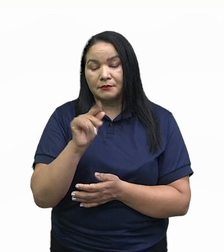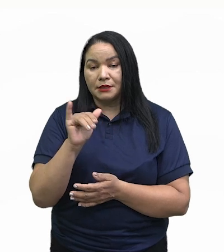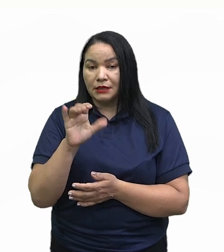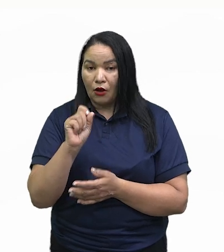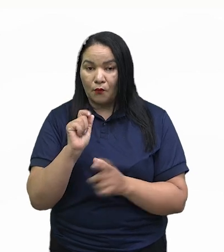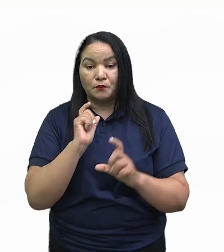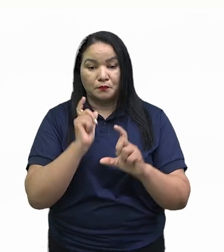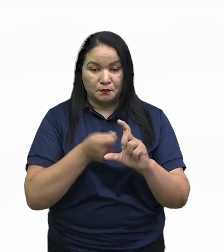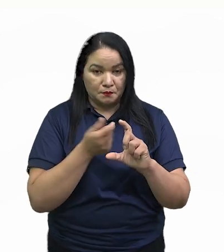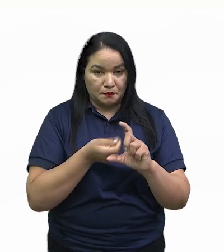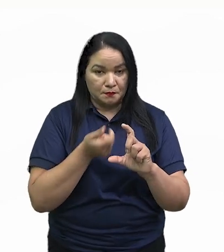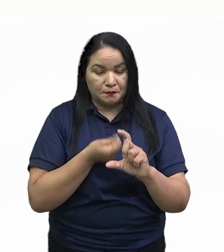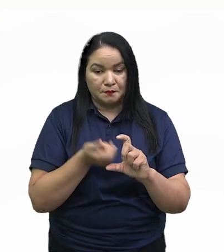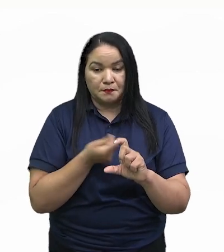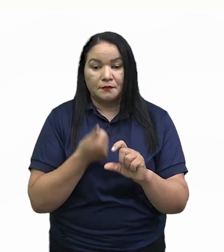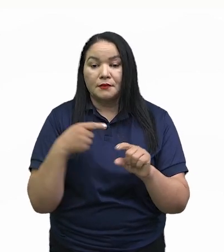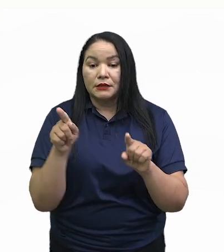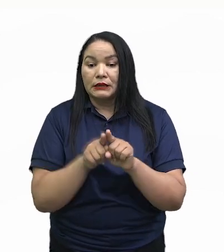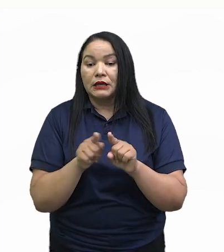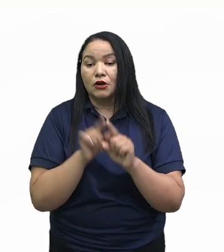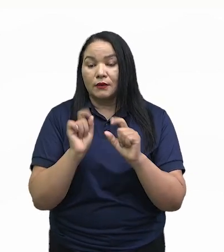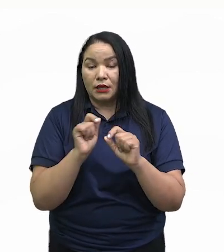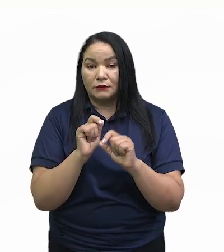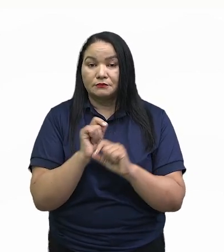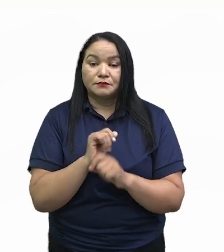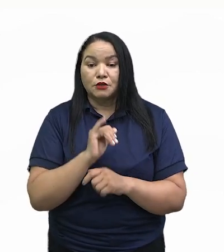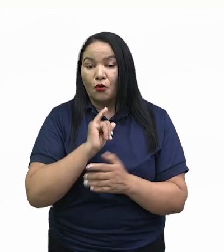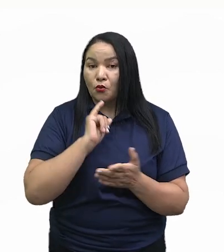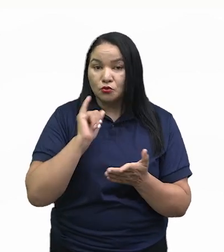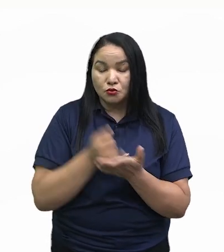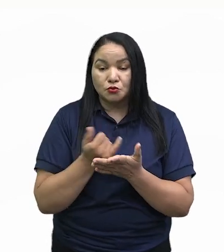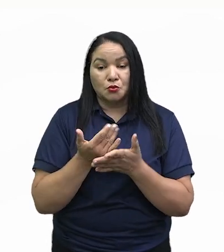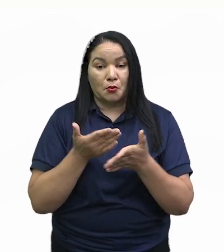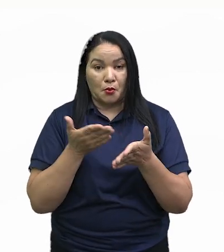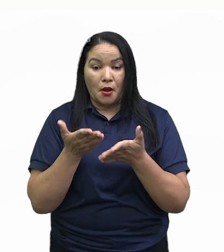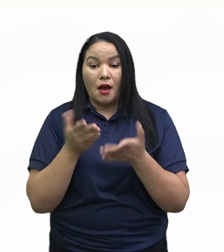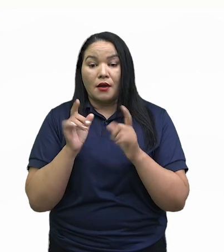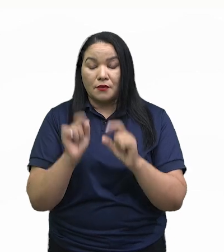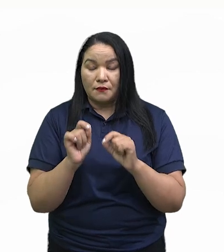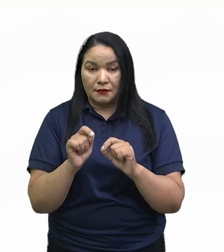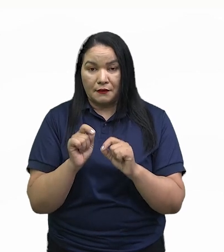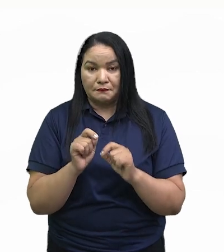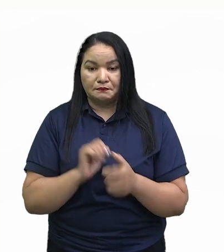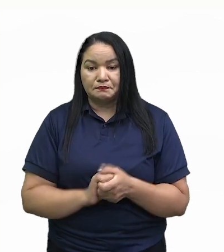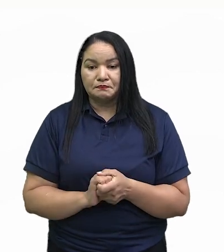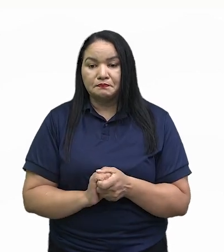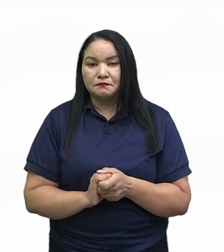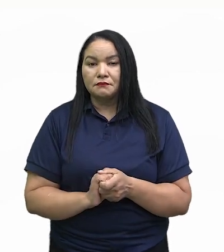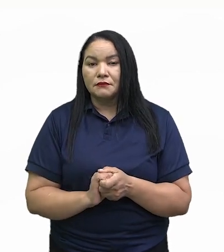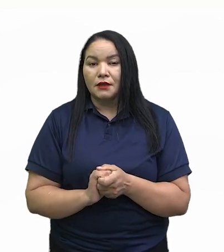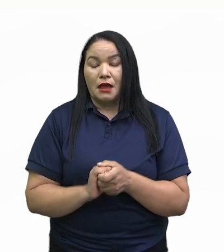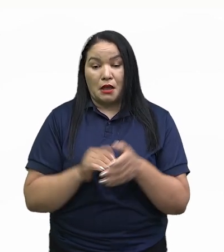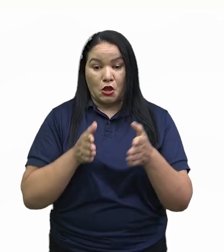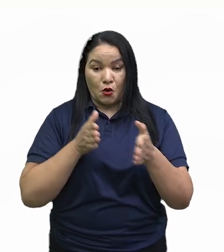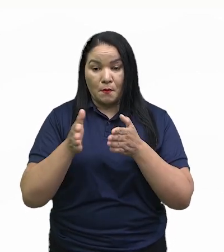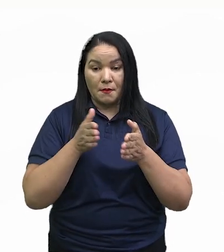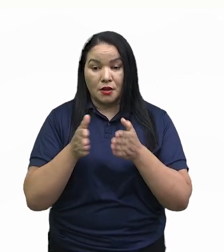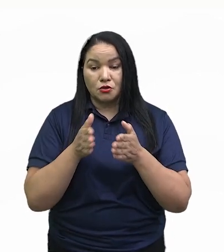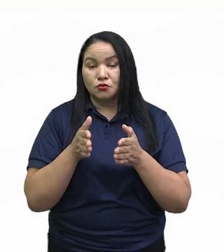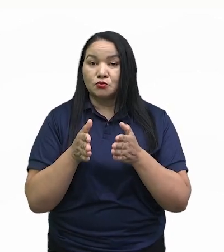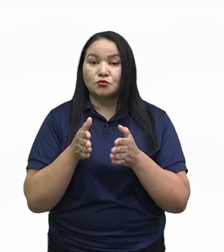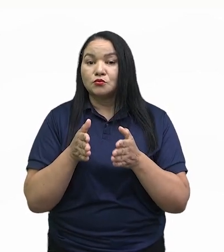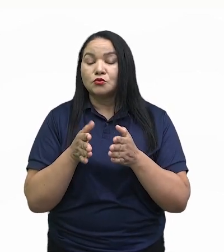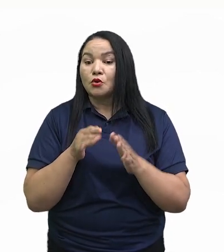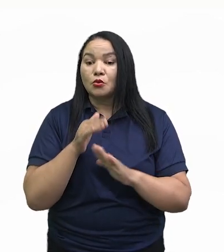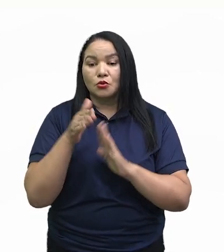Durante todo o período, então, os juros simples ali vai ser calculado sobre o capital durante todo o período. Não vai haver